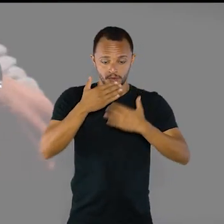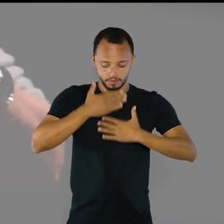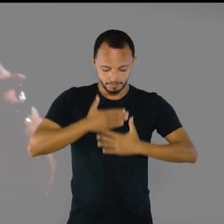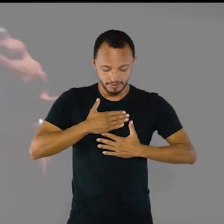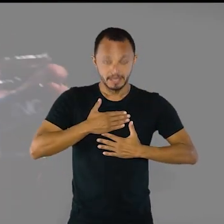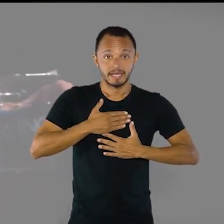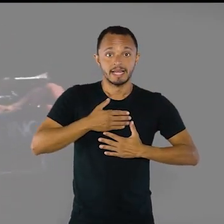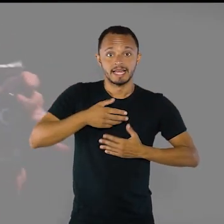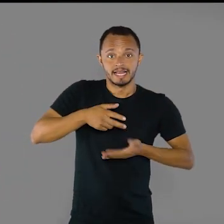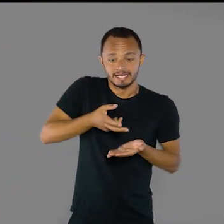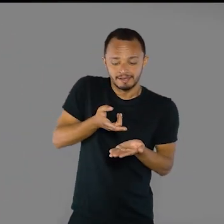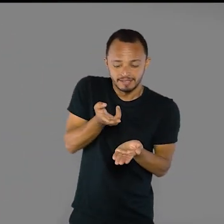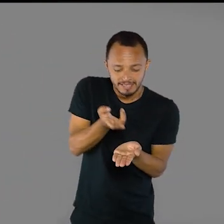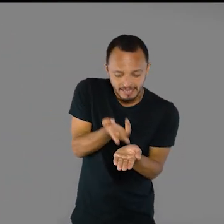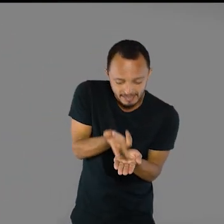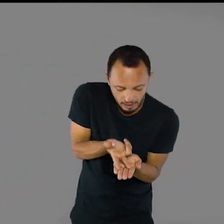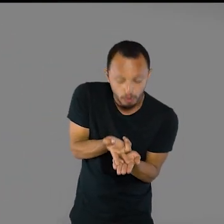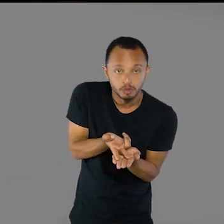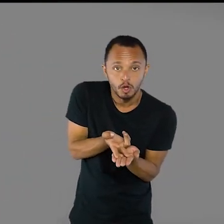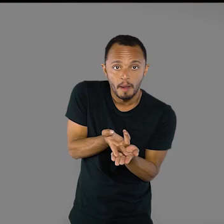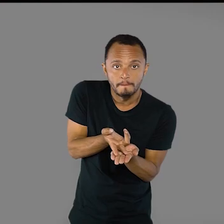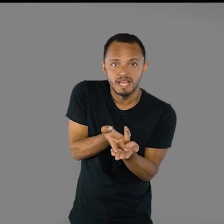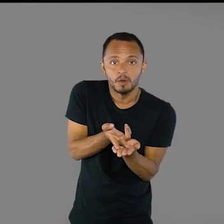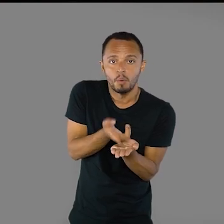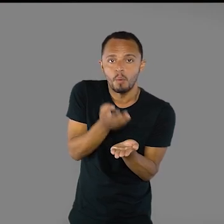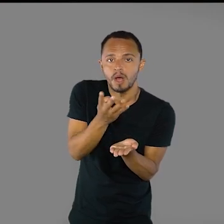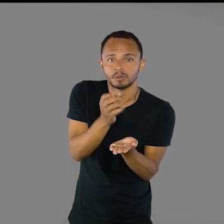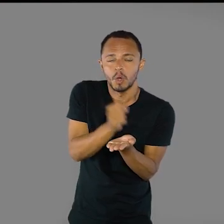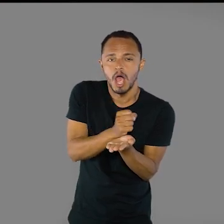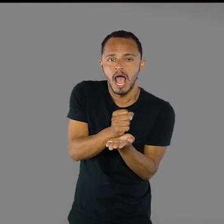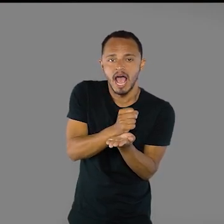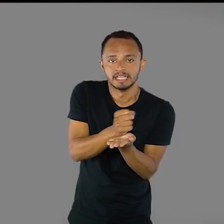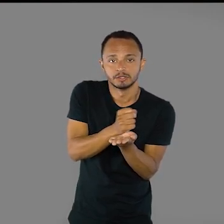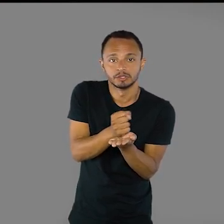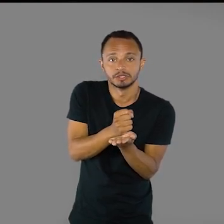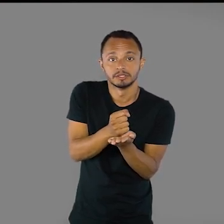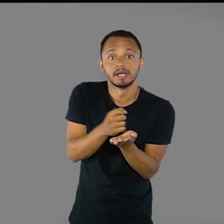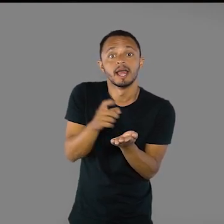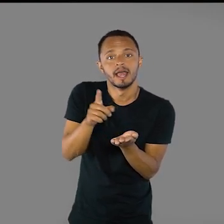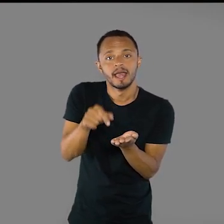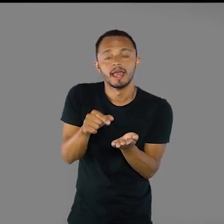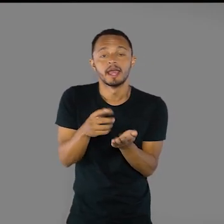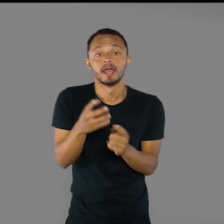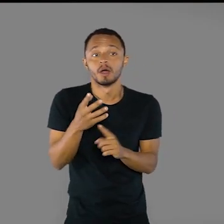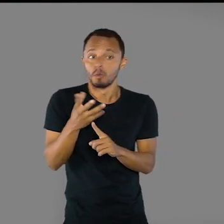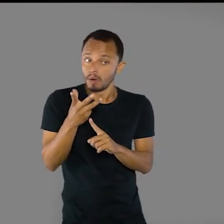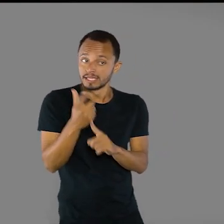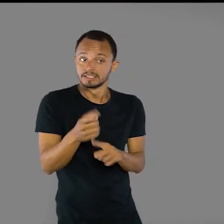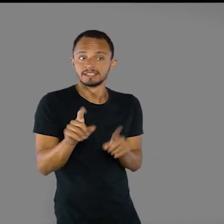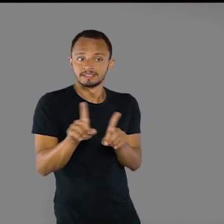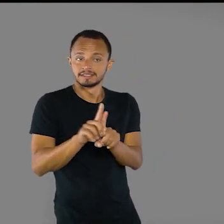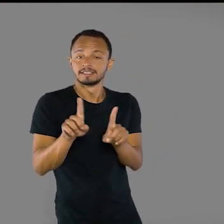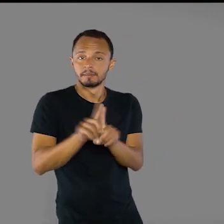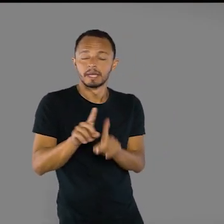por sobre uma mesa. Isso foi também encomendado a um artista, o Aloísio Magalhães, um grande